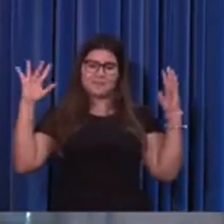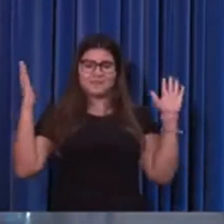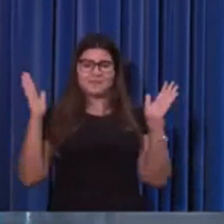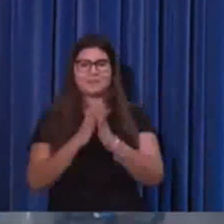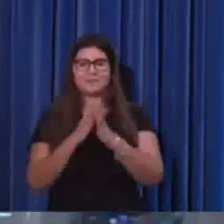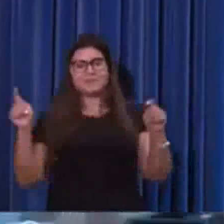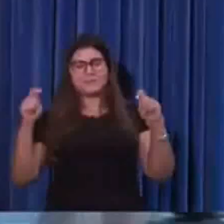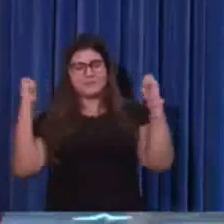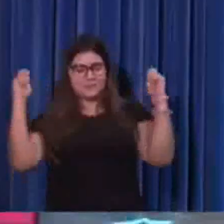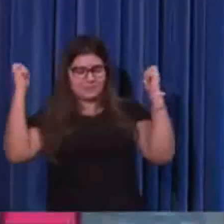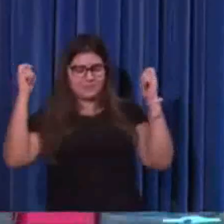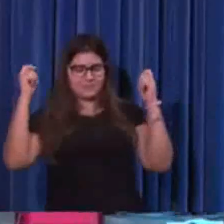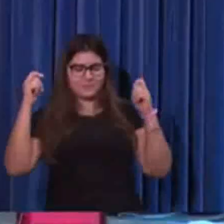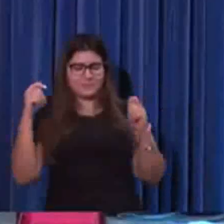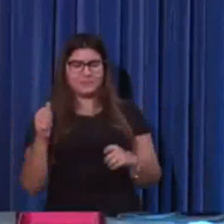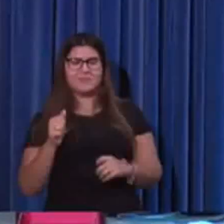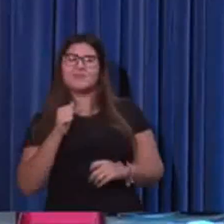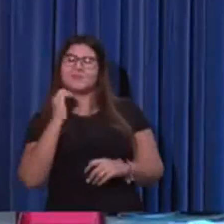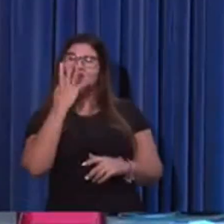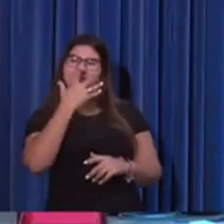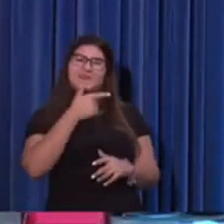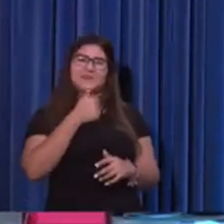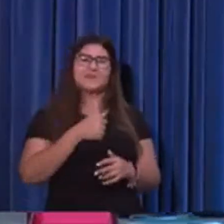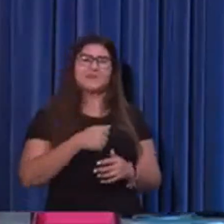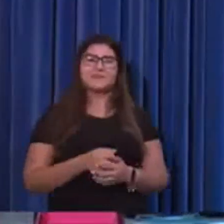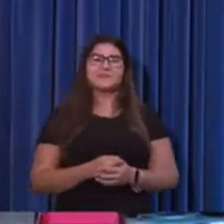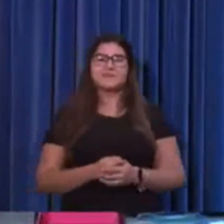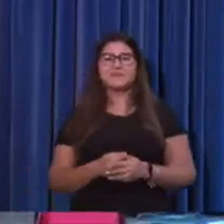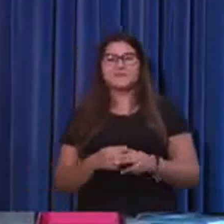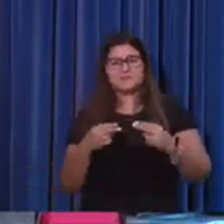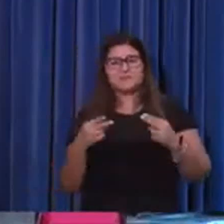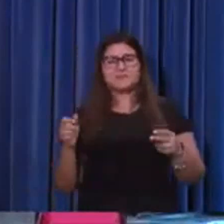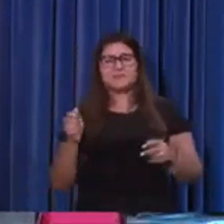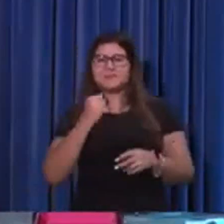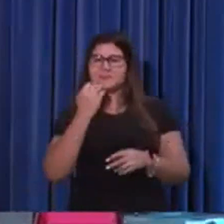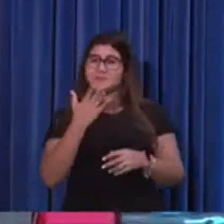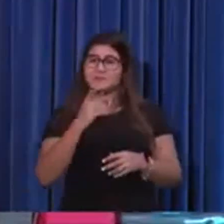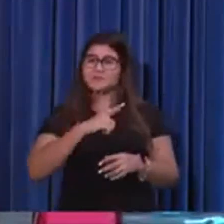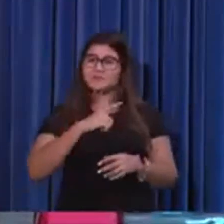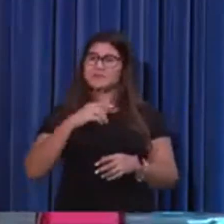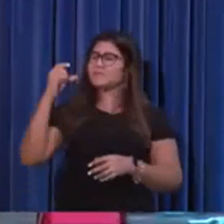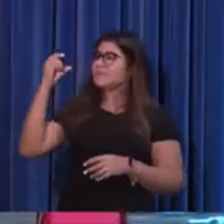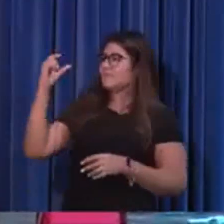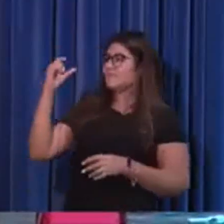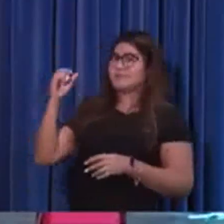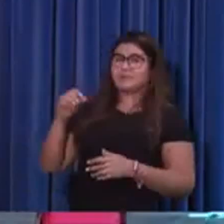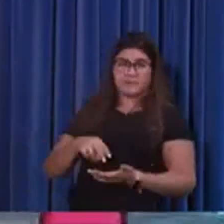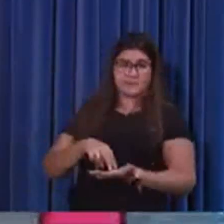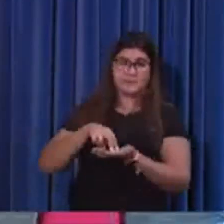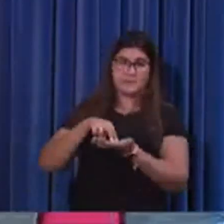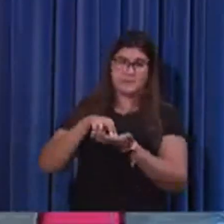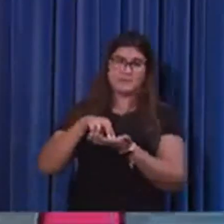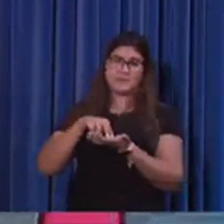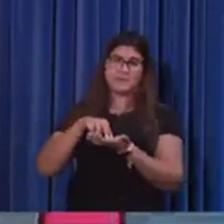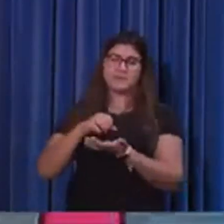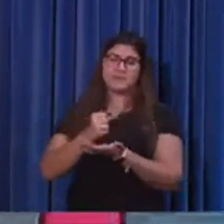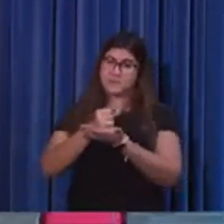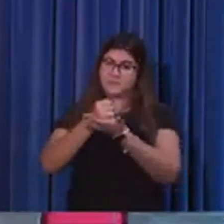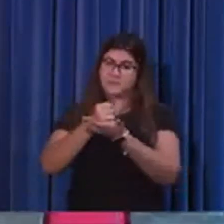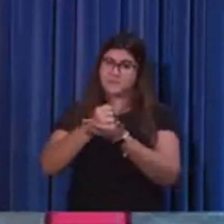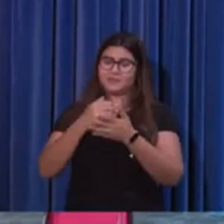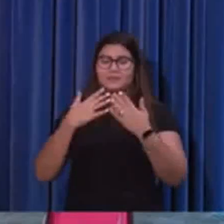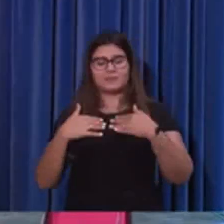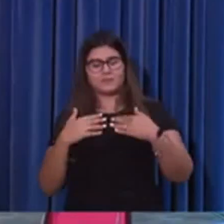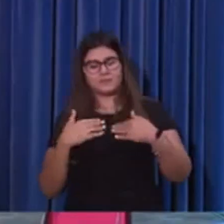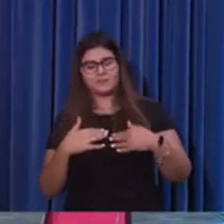Aleluia, que coisa boa nós temos a palavra para nos apoiarmos e descansarmos nela, para